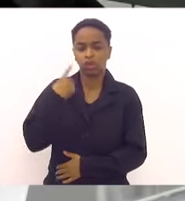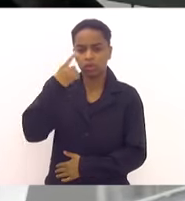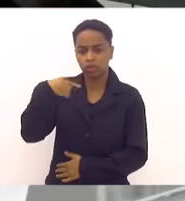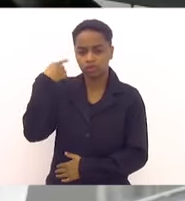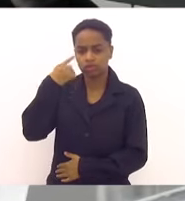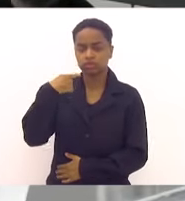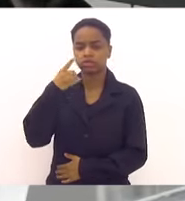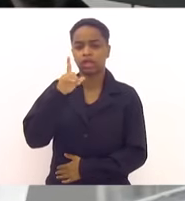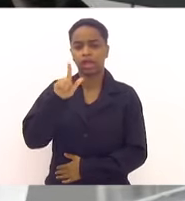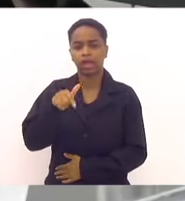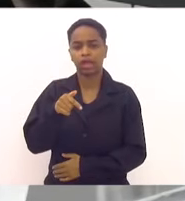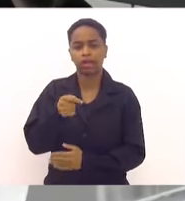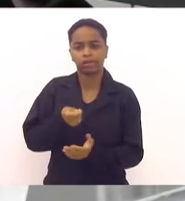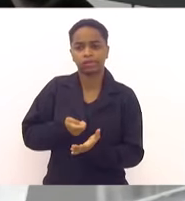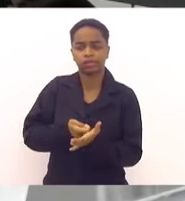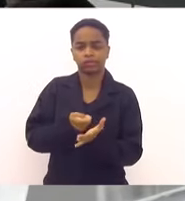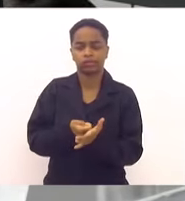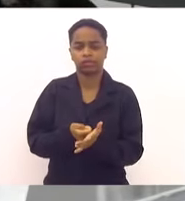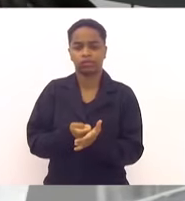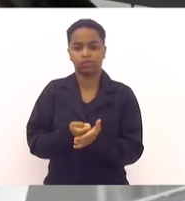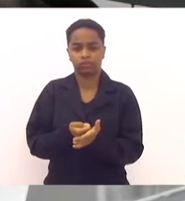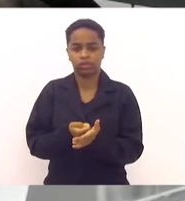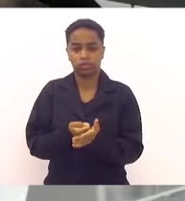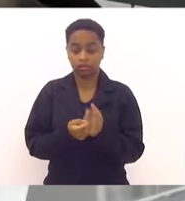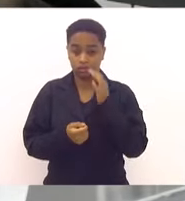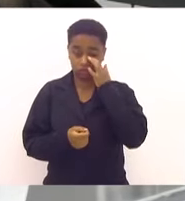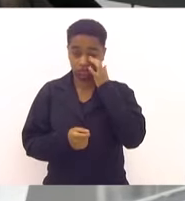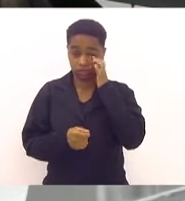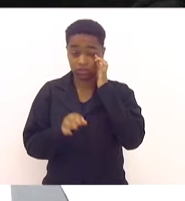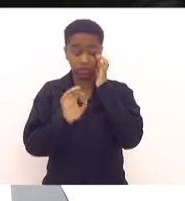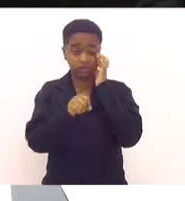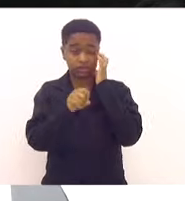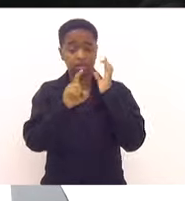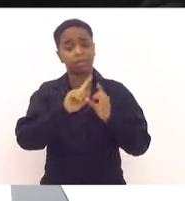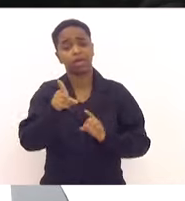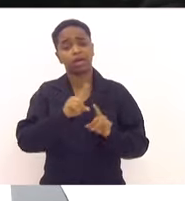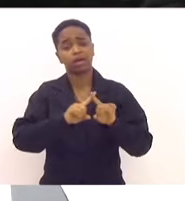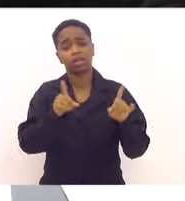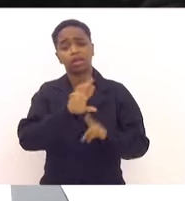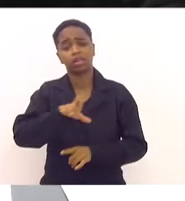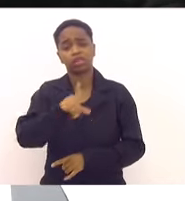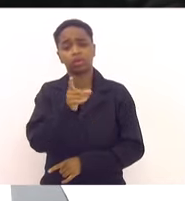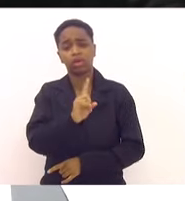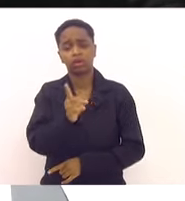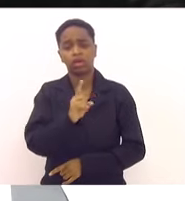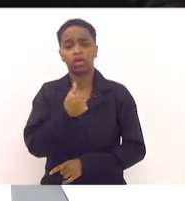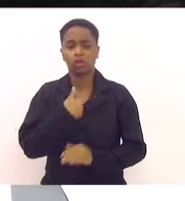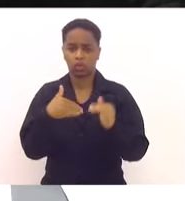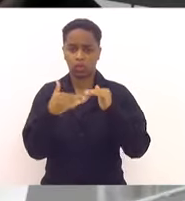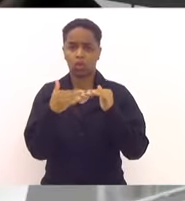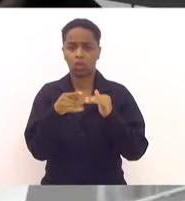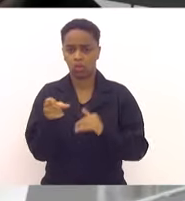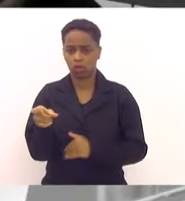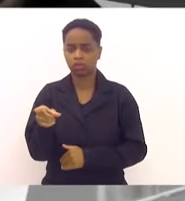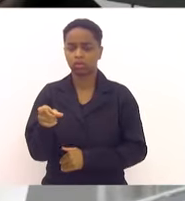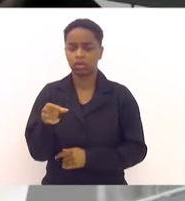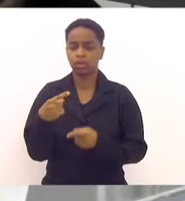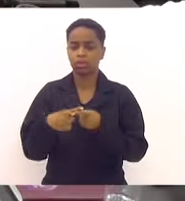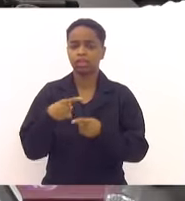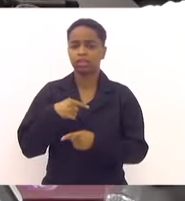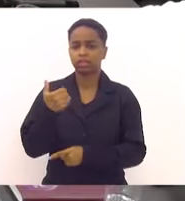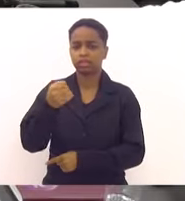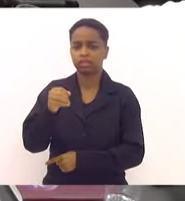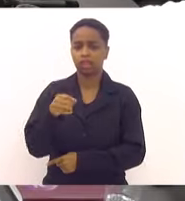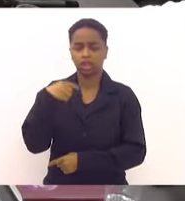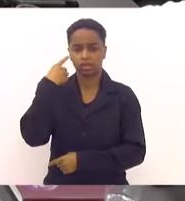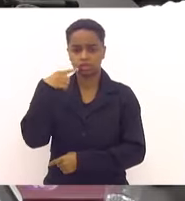são intimados. Mural eletrônico. Sim, que não, mas não é isso. Veja só, imagino que tem um endereço mas X. Mas concordo com Vossa Excelência. Tem 10